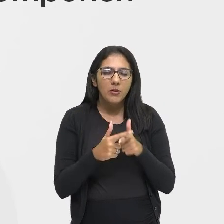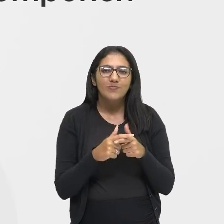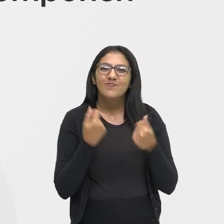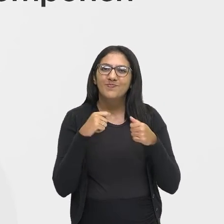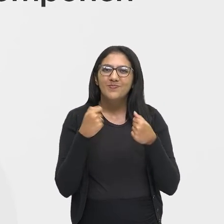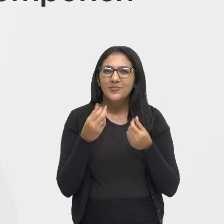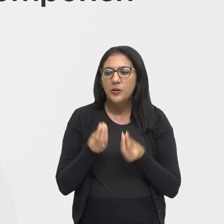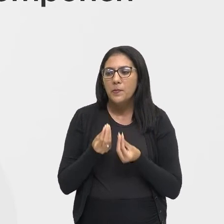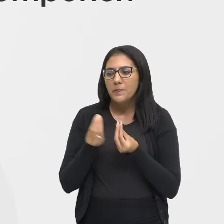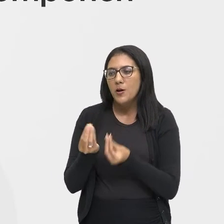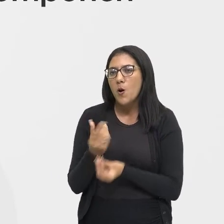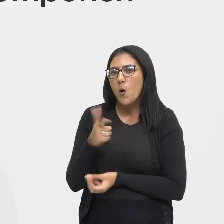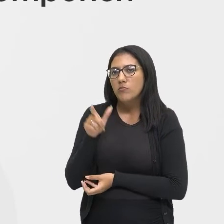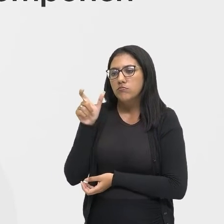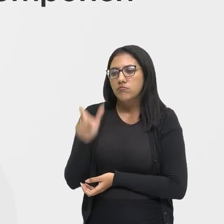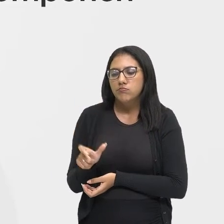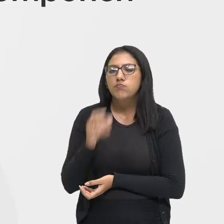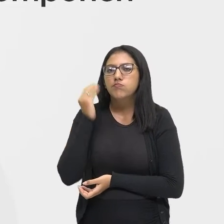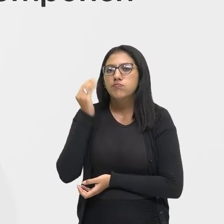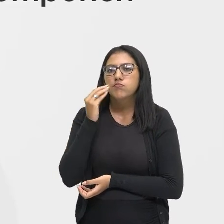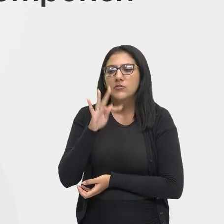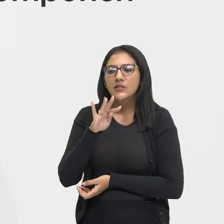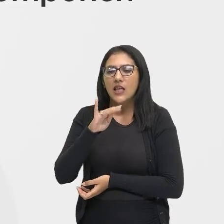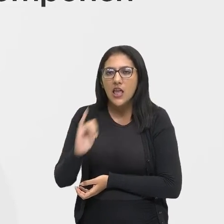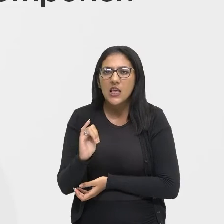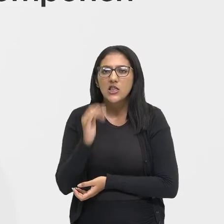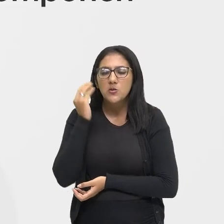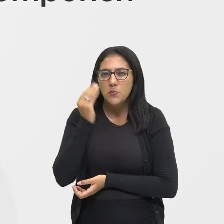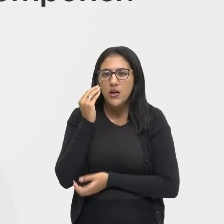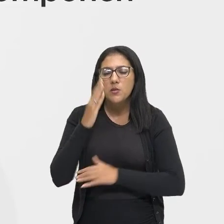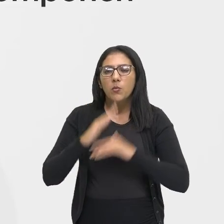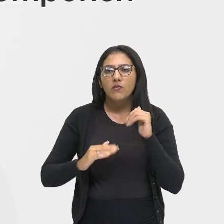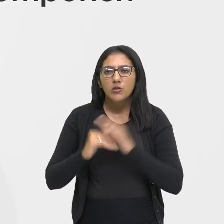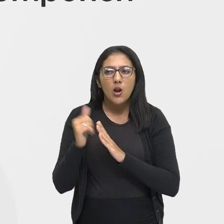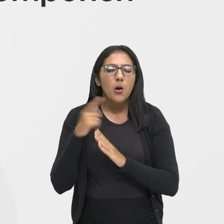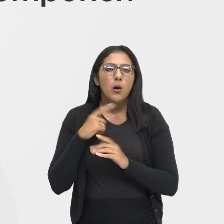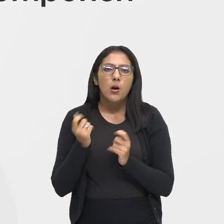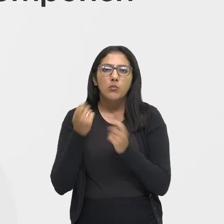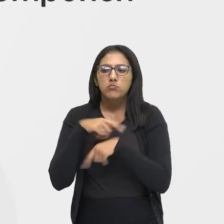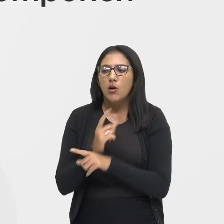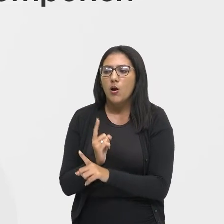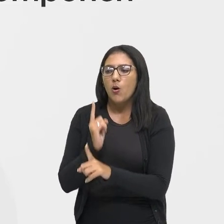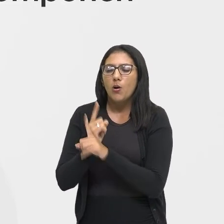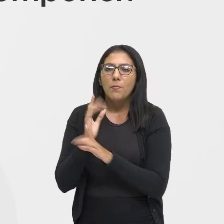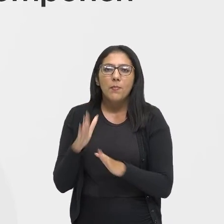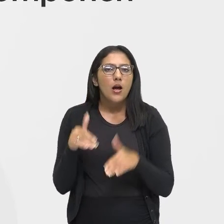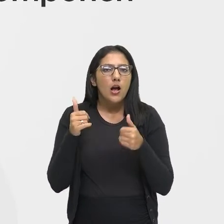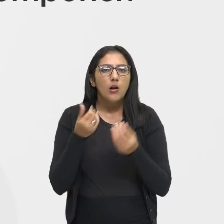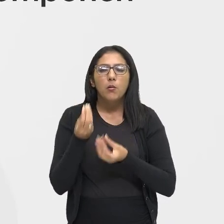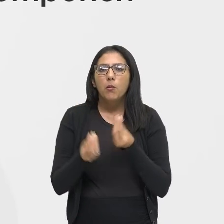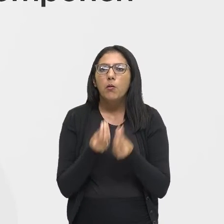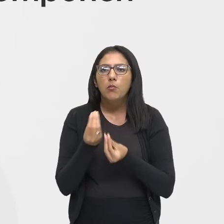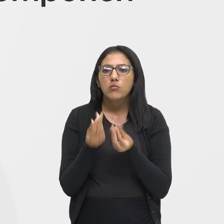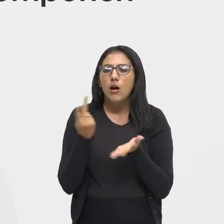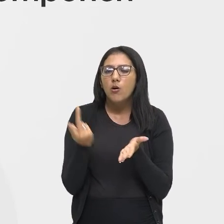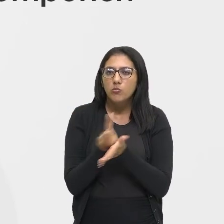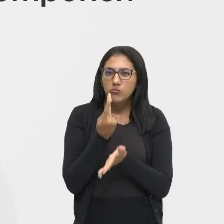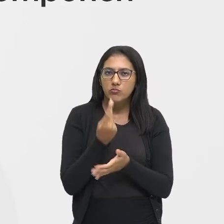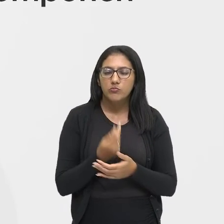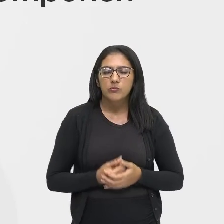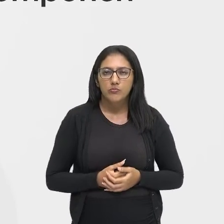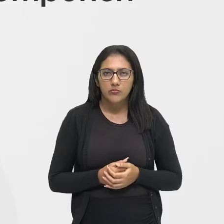não exigem um profissional de TI. Mas, para executar a manutenção corretiva, é importante,